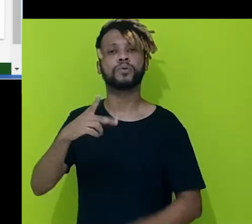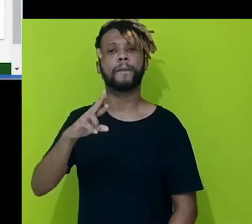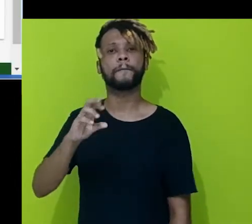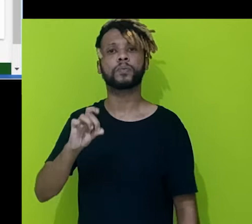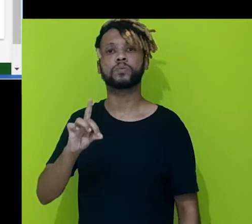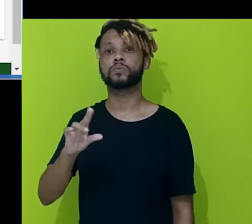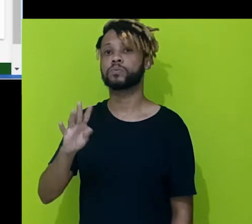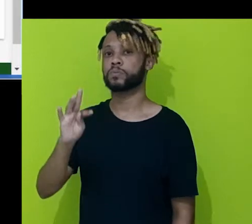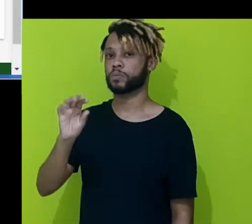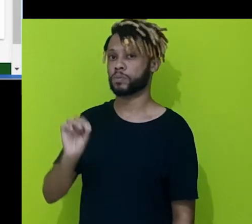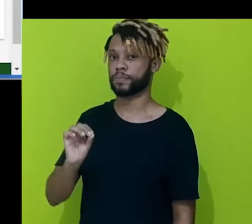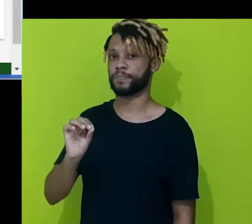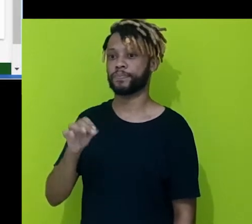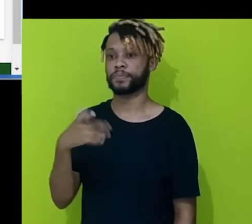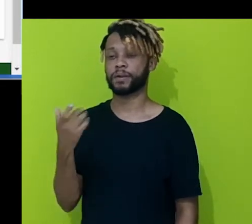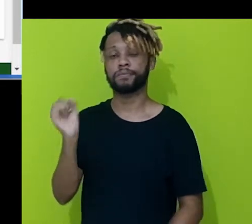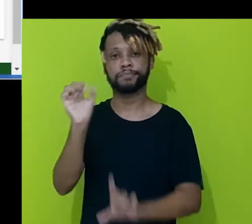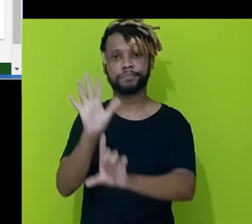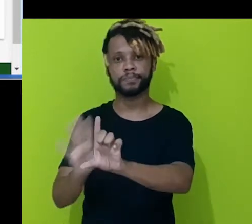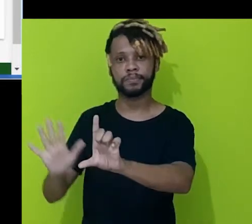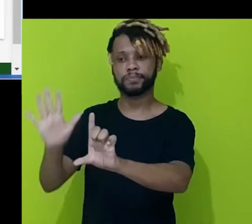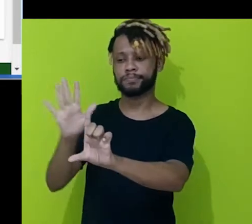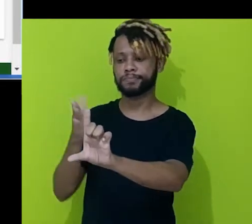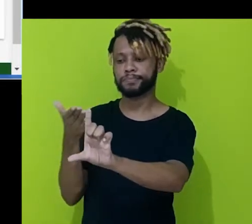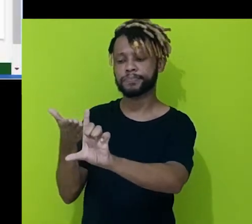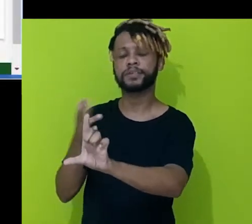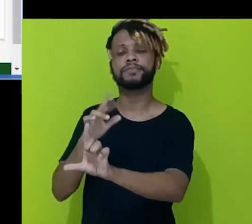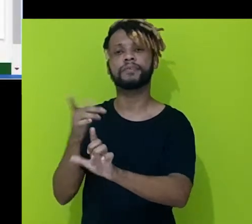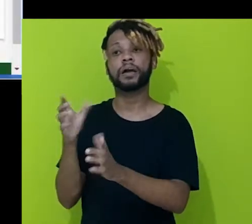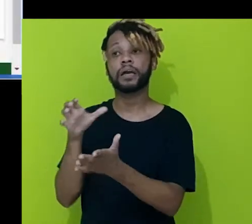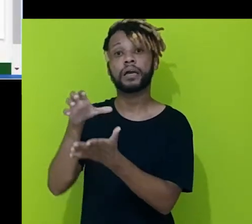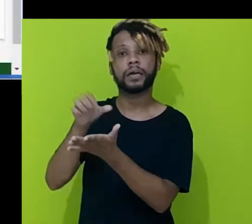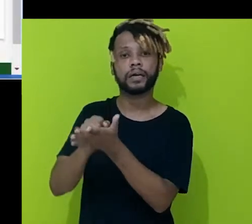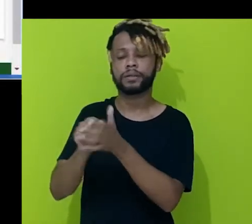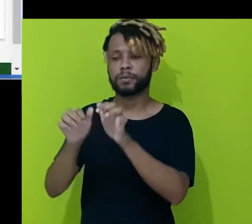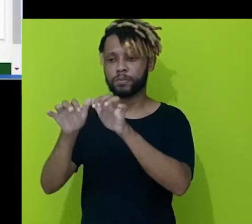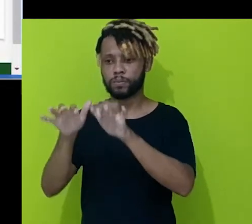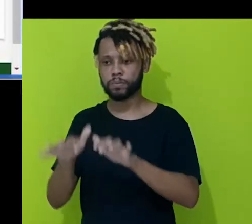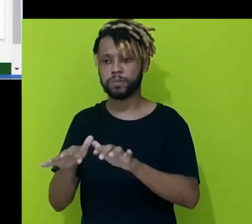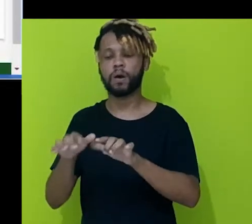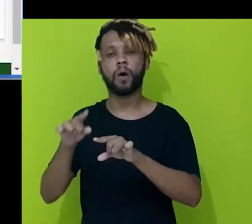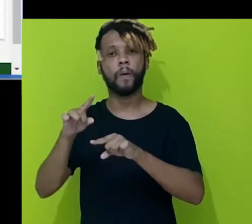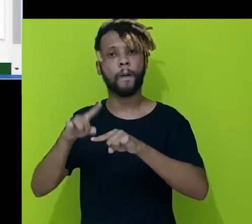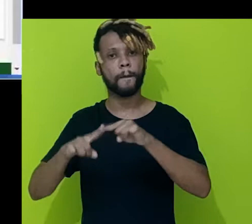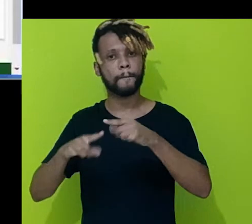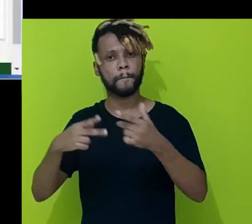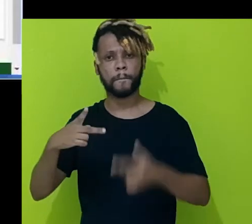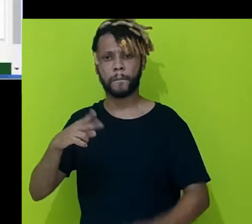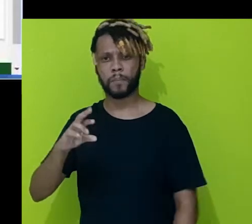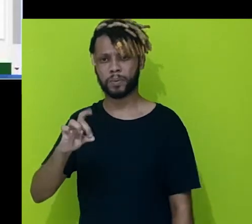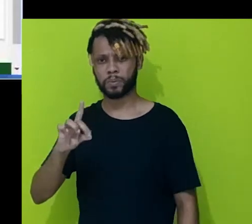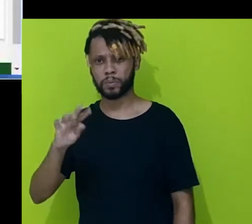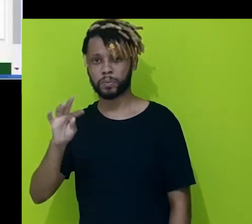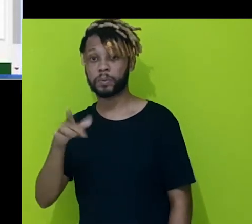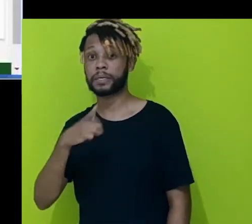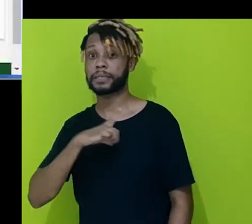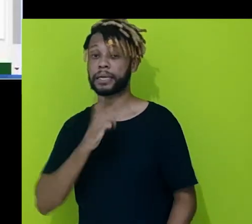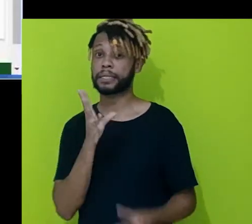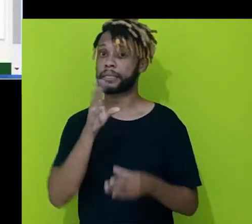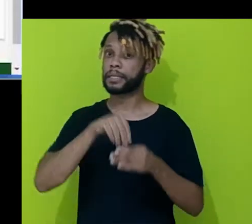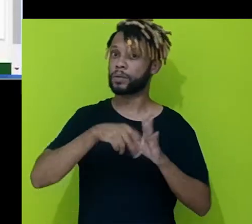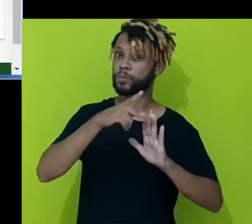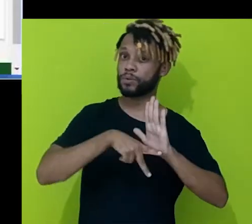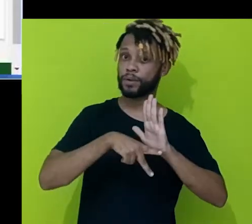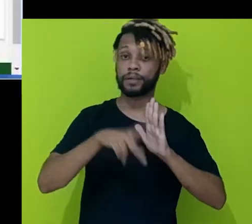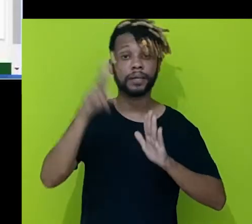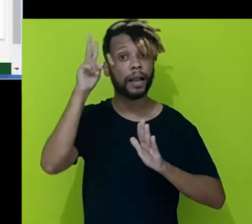de distribuição, a gente vai cadastrar os produtos que nós temos no nosso projeto. Lembra que eu falei que são 2 no